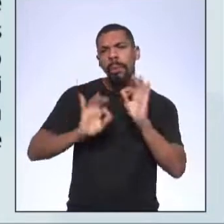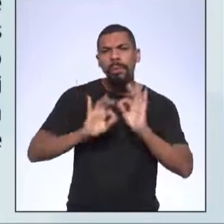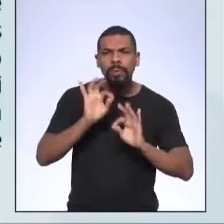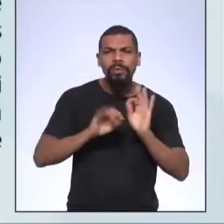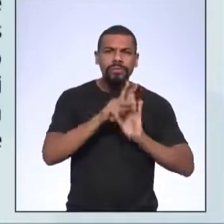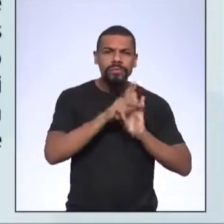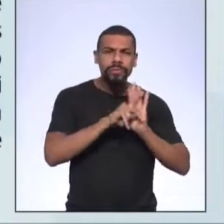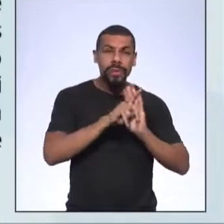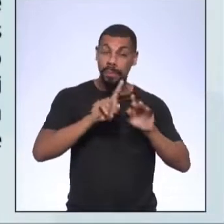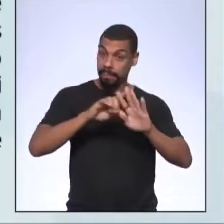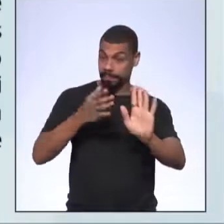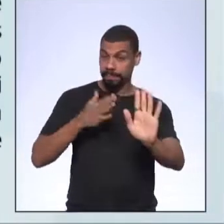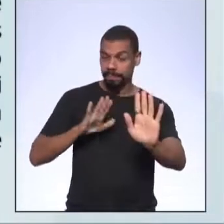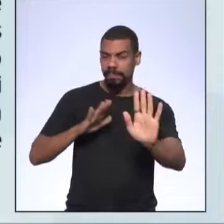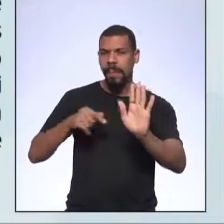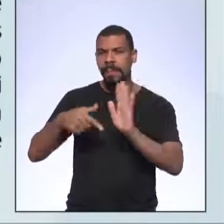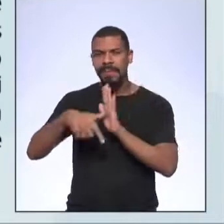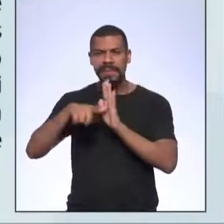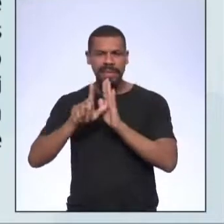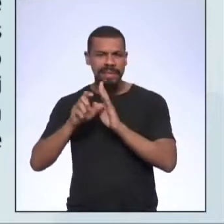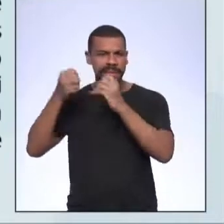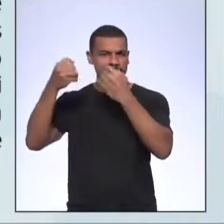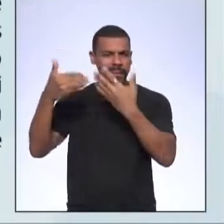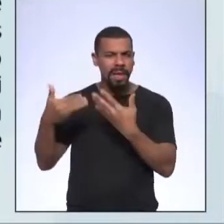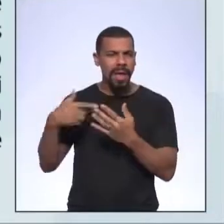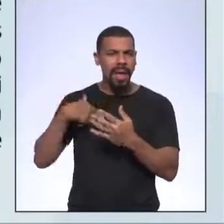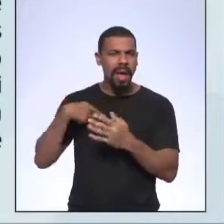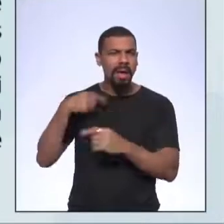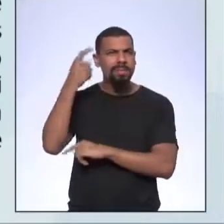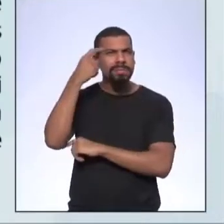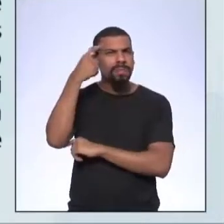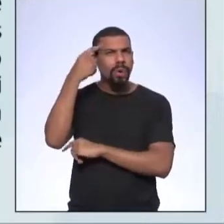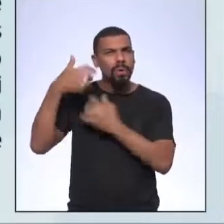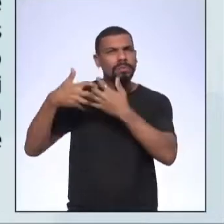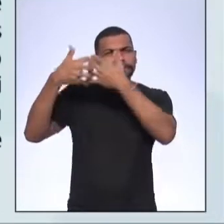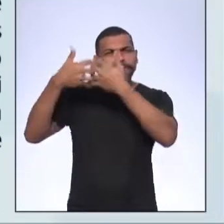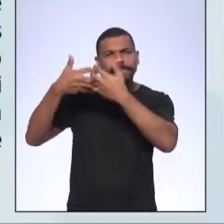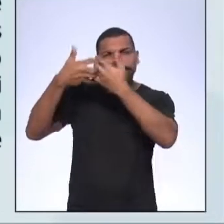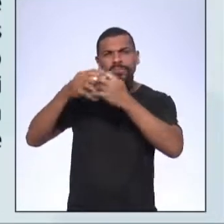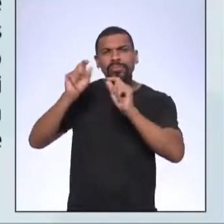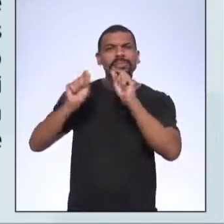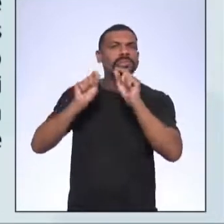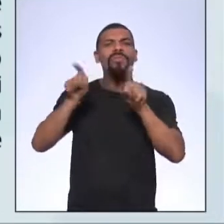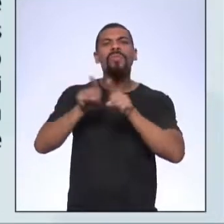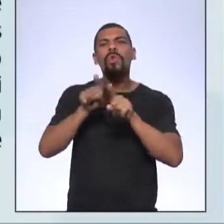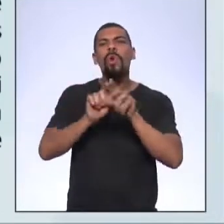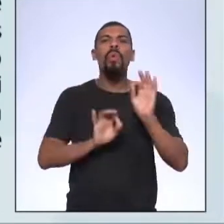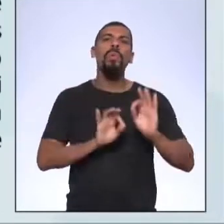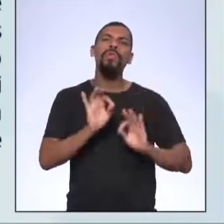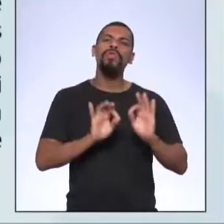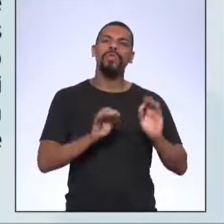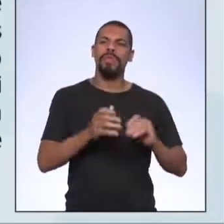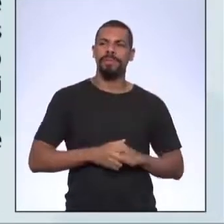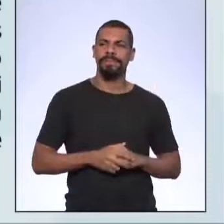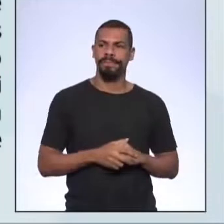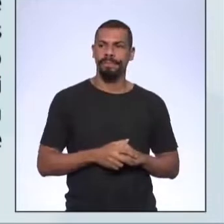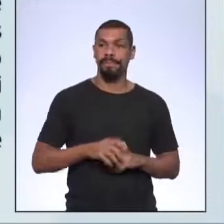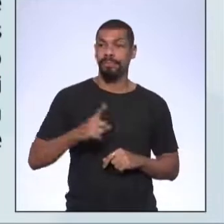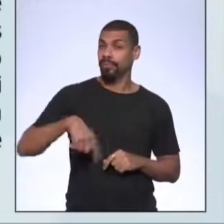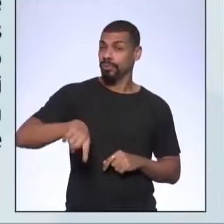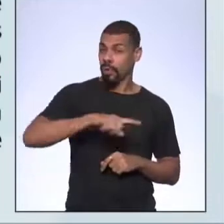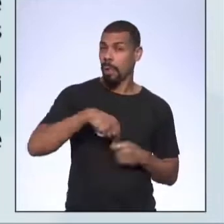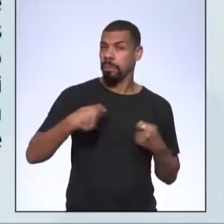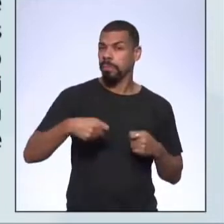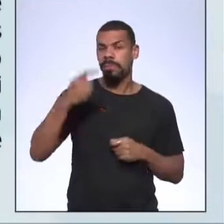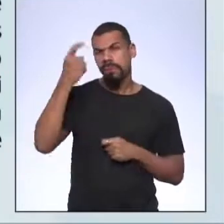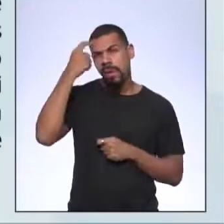conversa sobre os elementos estruturantes e projetos é preciso de ter uma noção mais clara do que que é um projeto né a gente deve ter